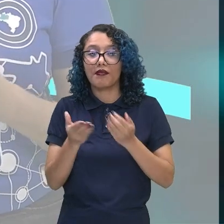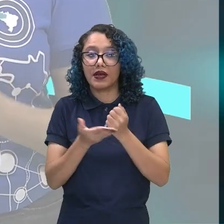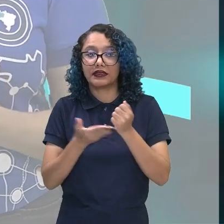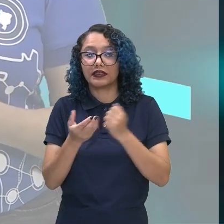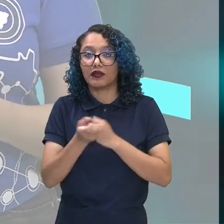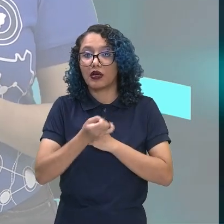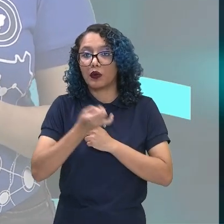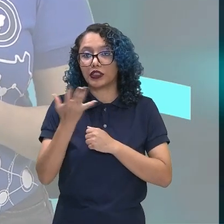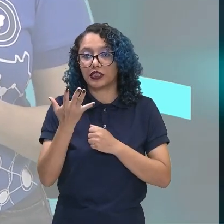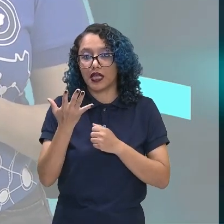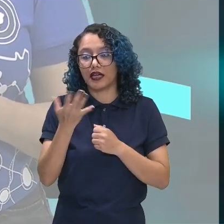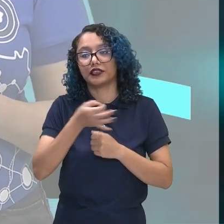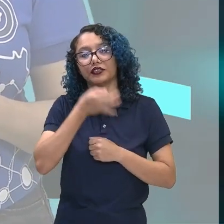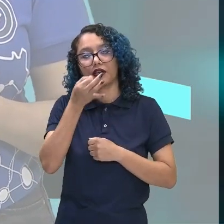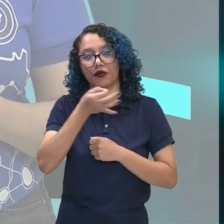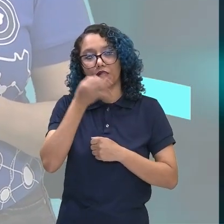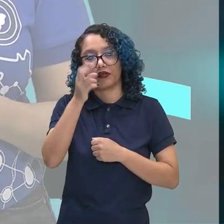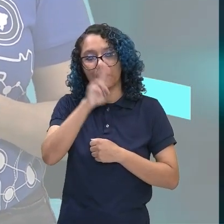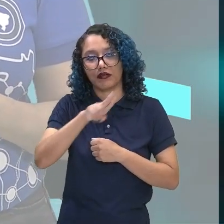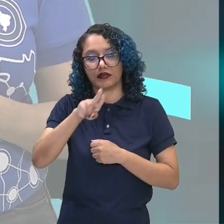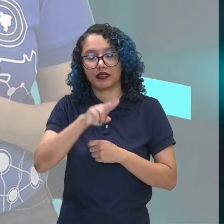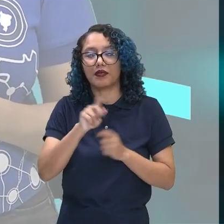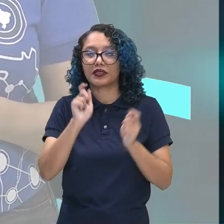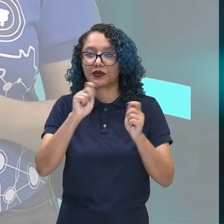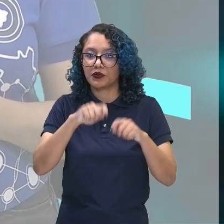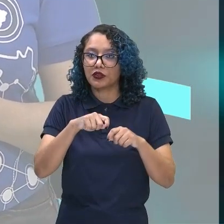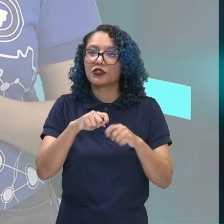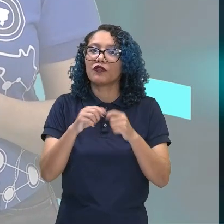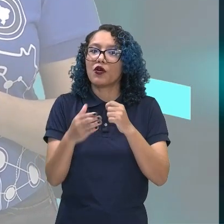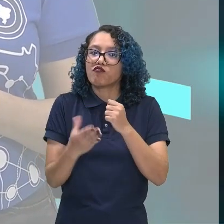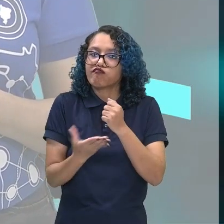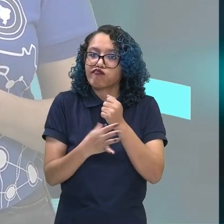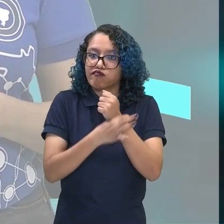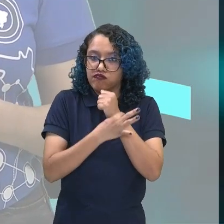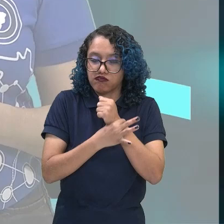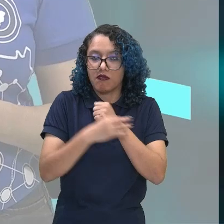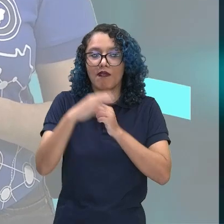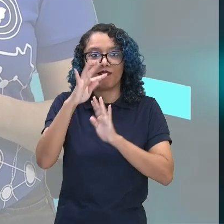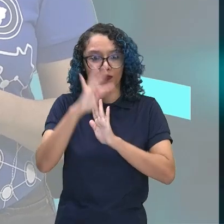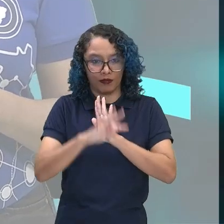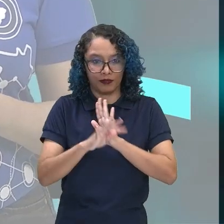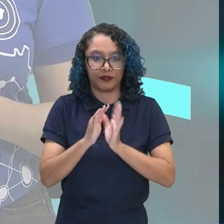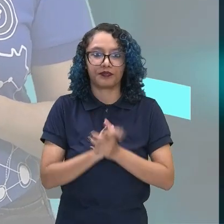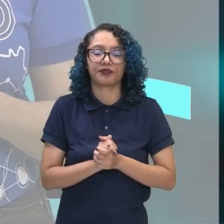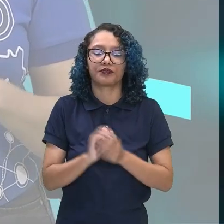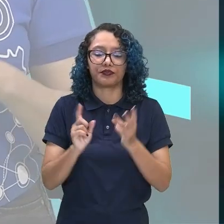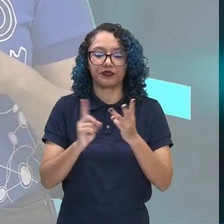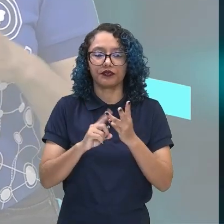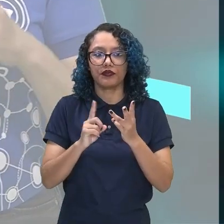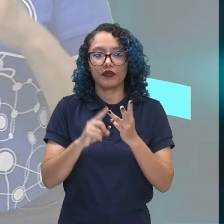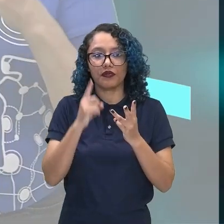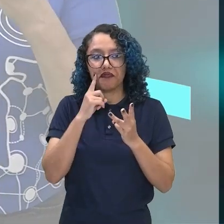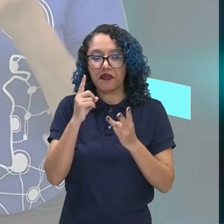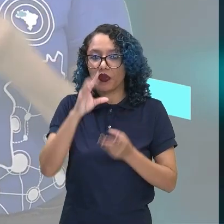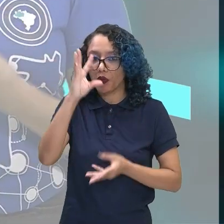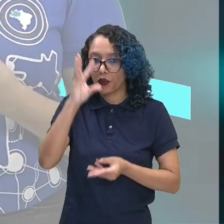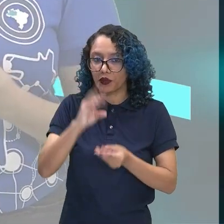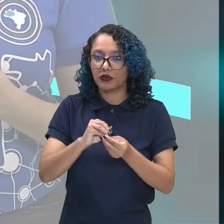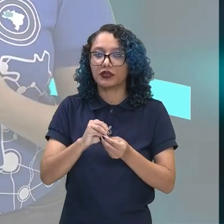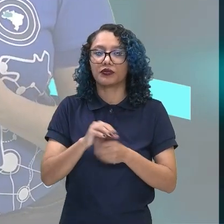você vai utilizar para defender seu texto. A conclusão retoma as